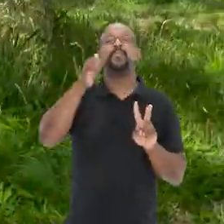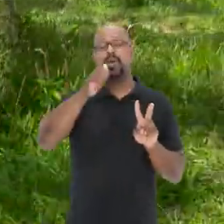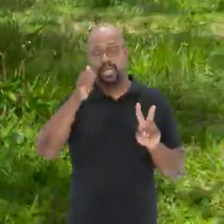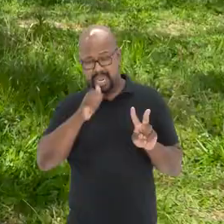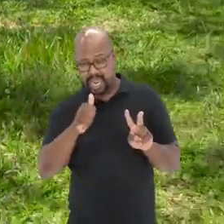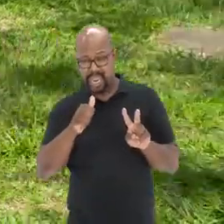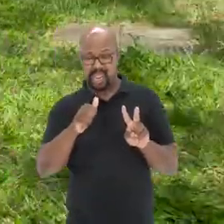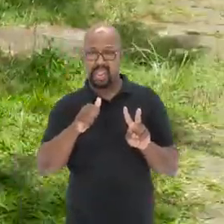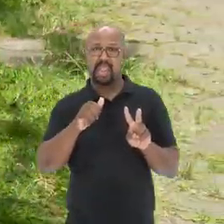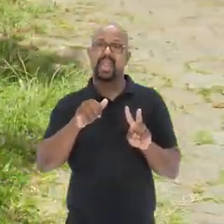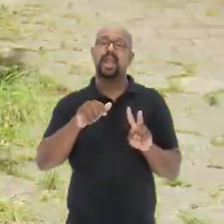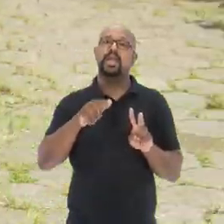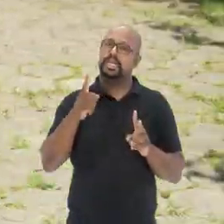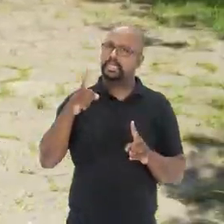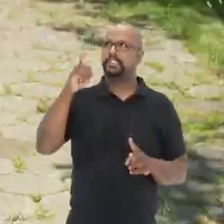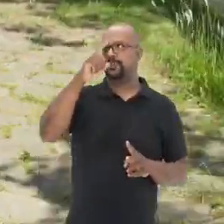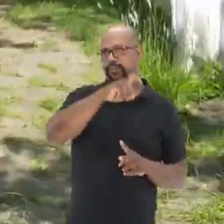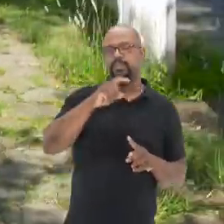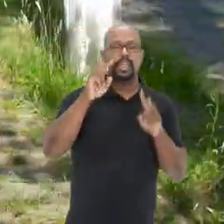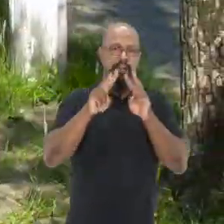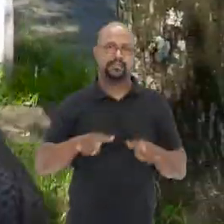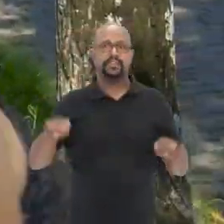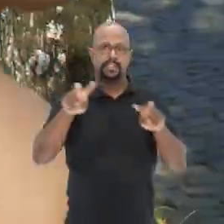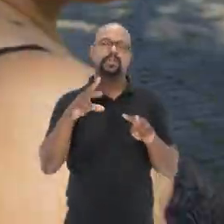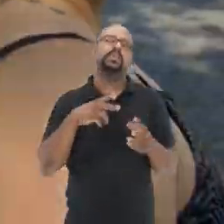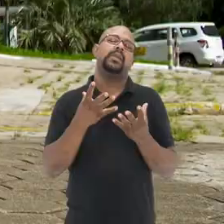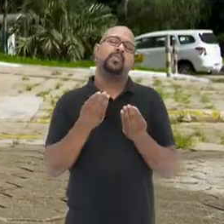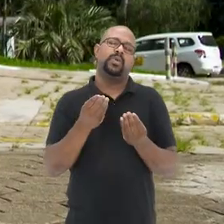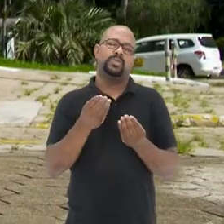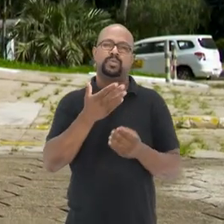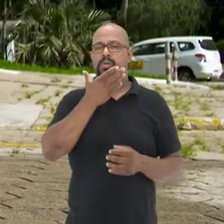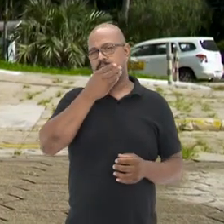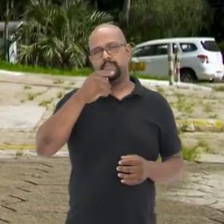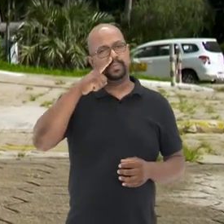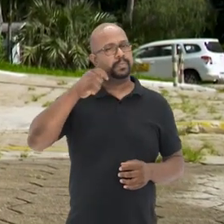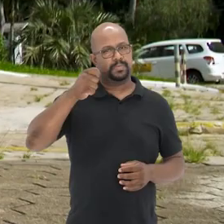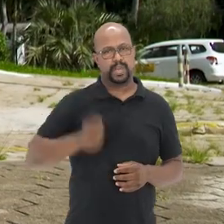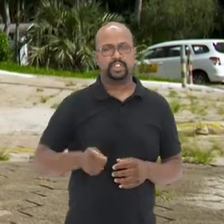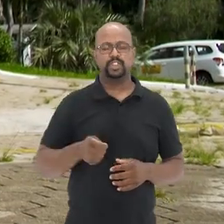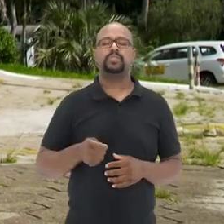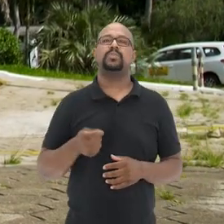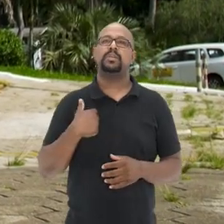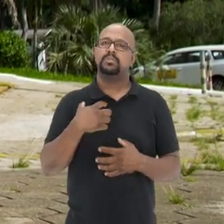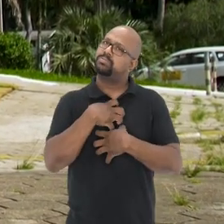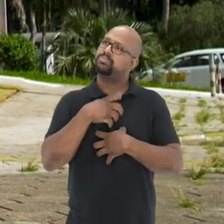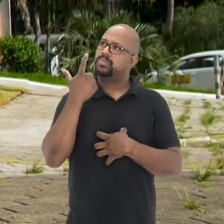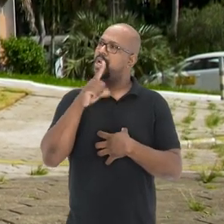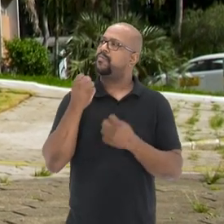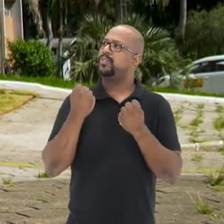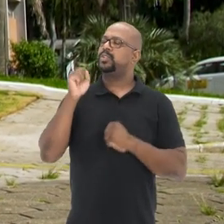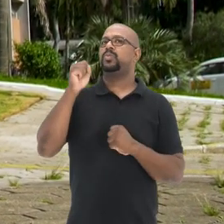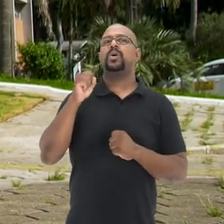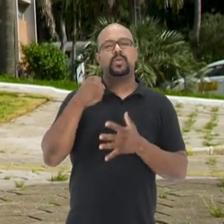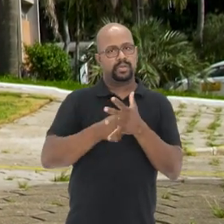que é bastante difícil, né? Na visão, assim, ainda que exista bastante o machismo, eu me sinto uma